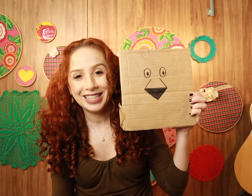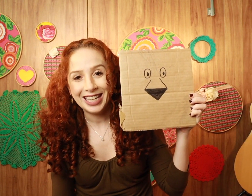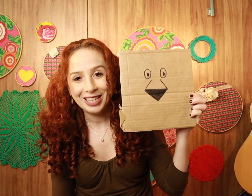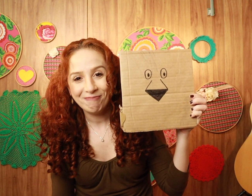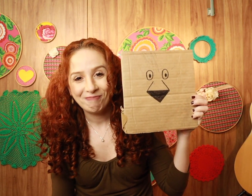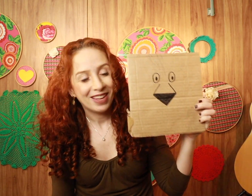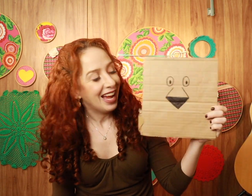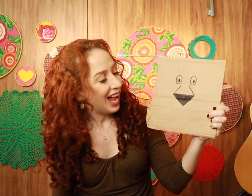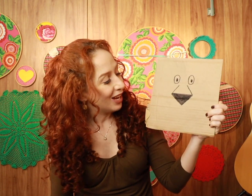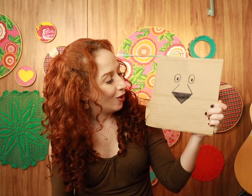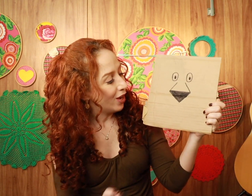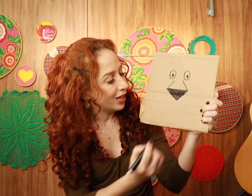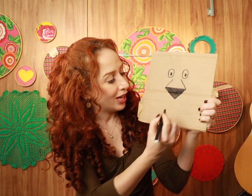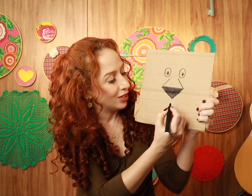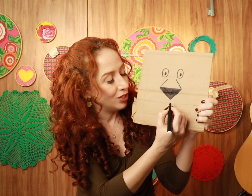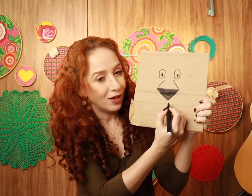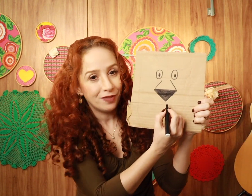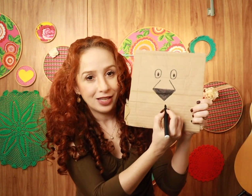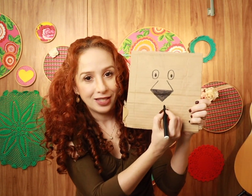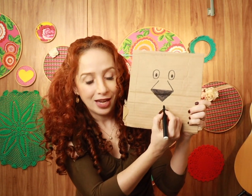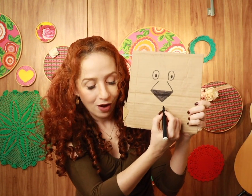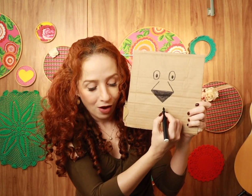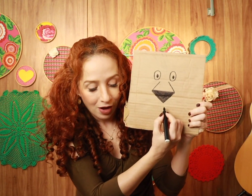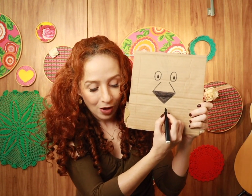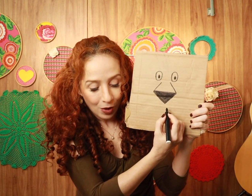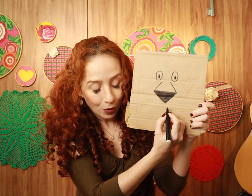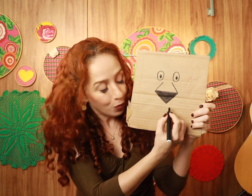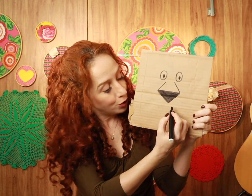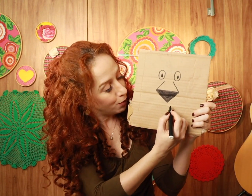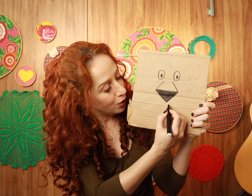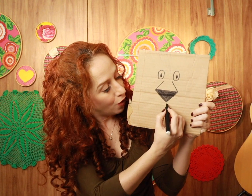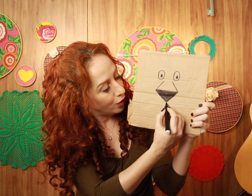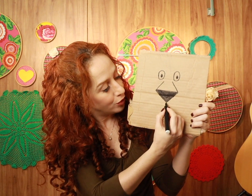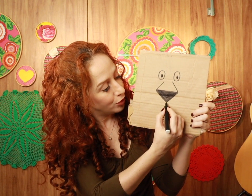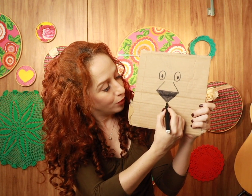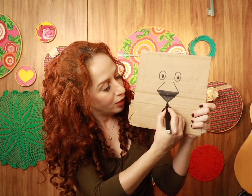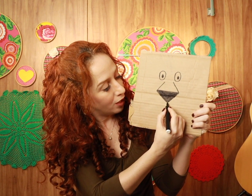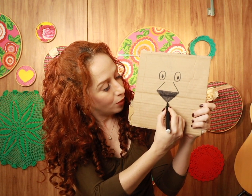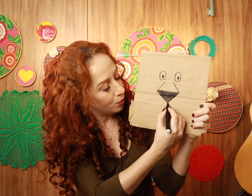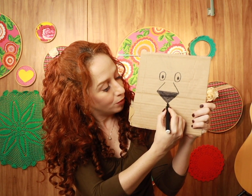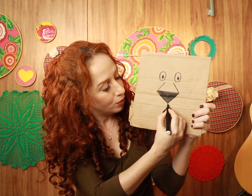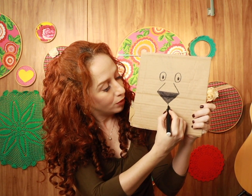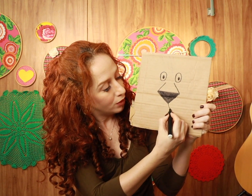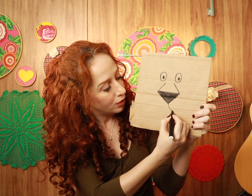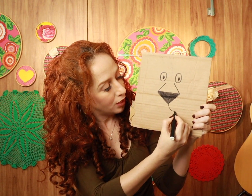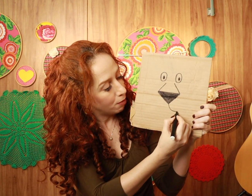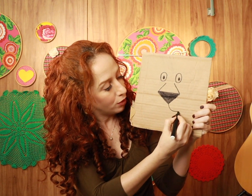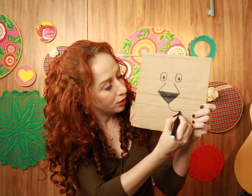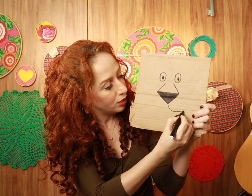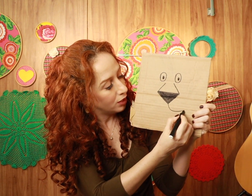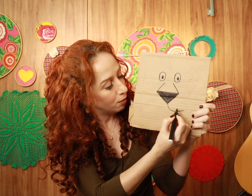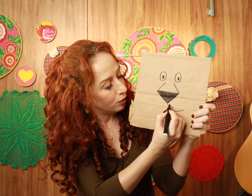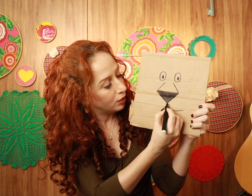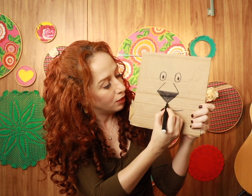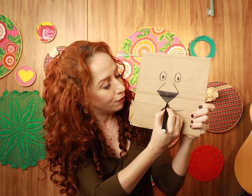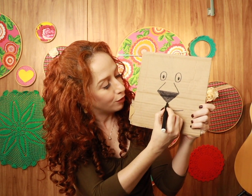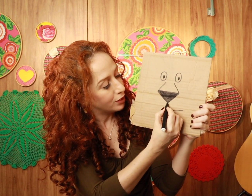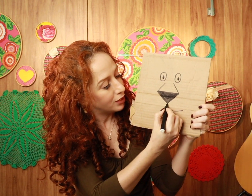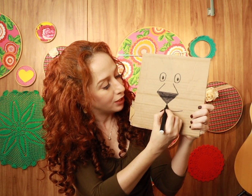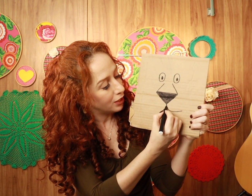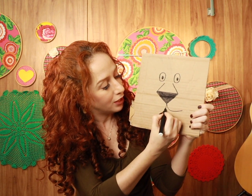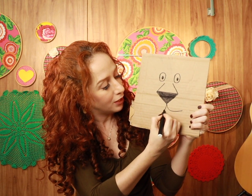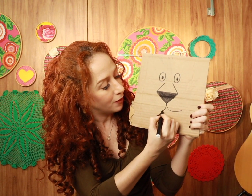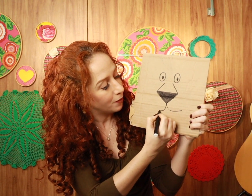Ficou assim. Agora a gente vai fazer, ó, os bigodes do leão. E a boquinha